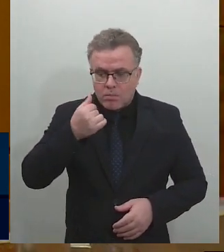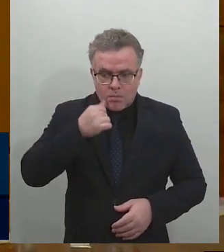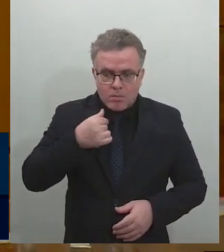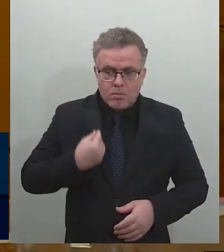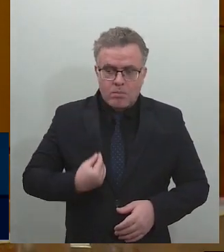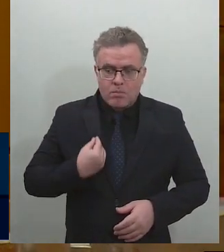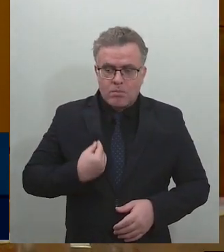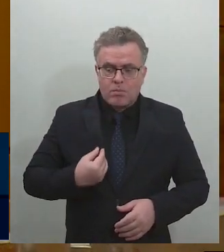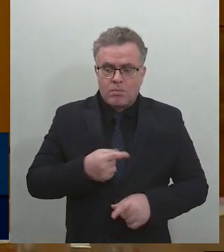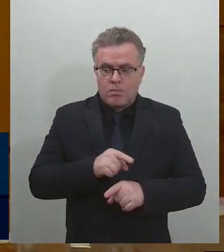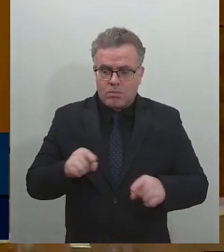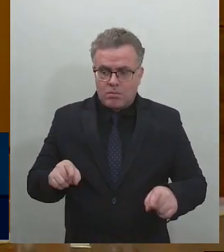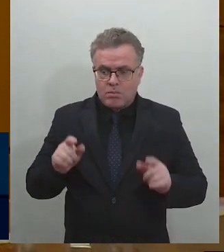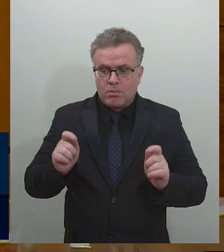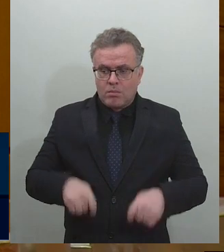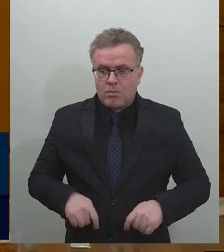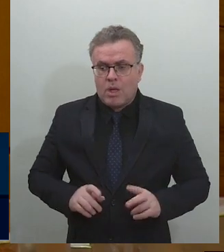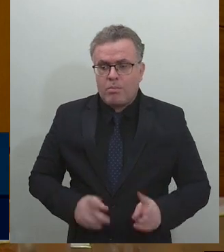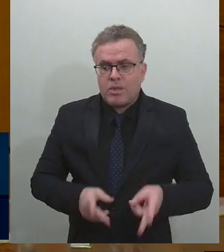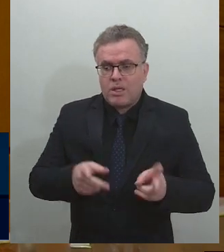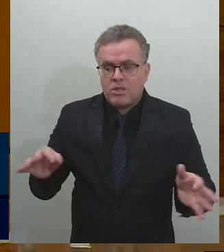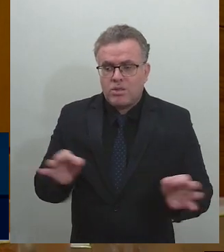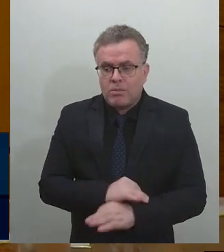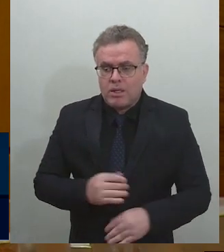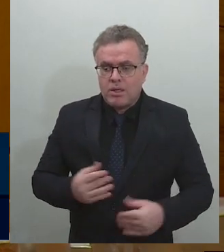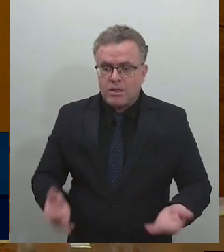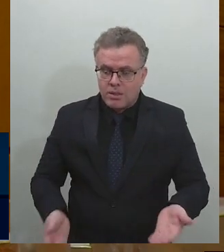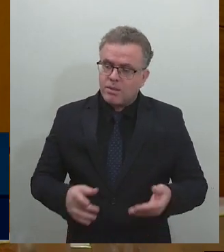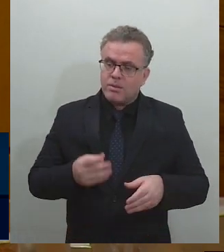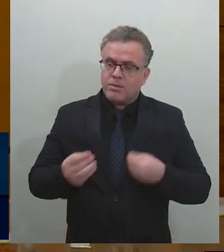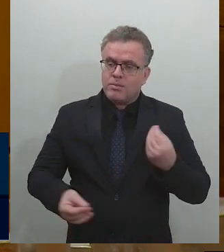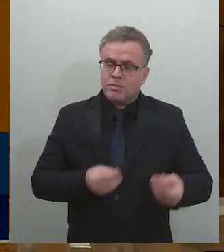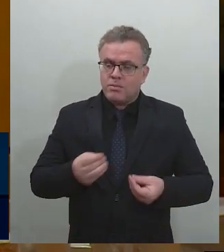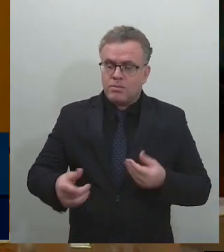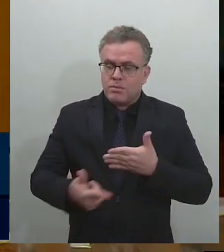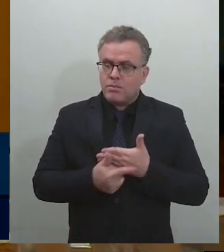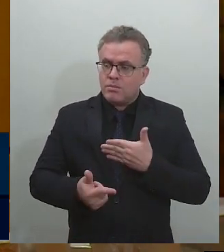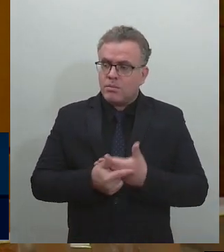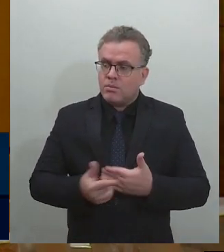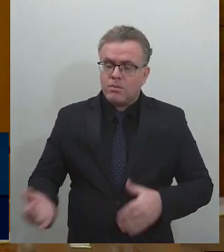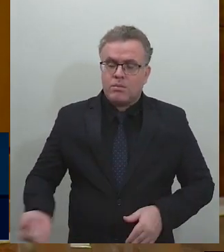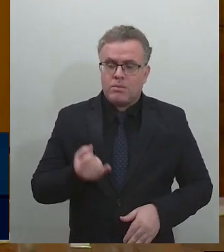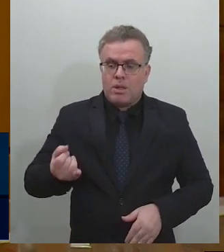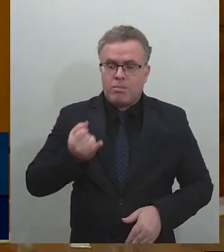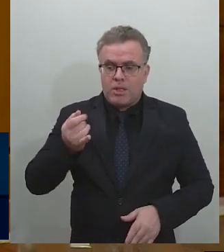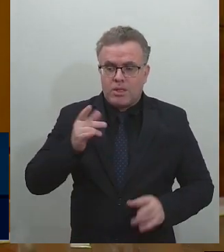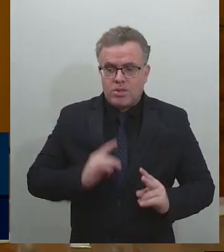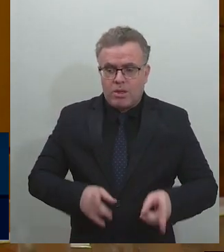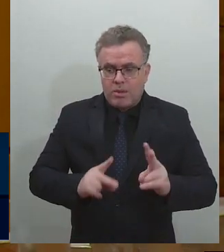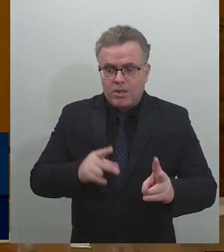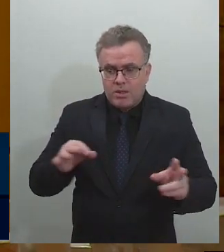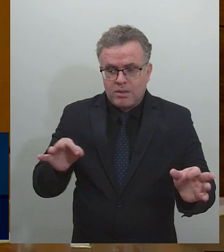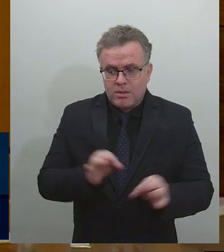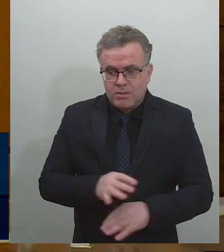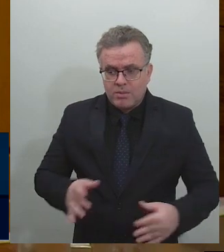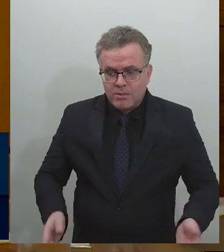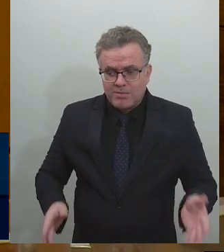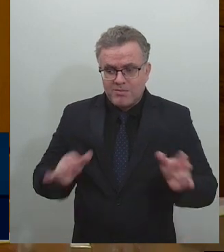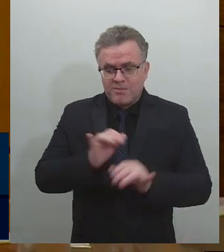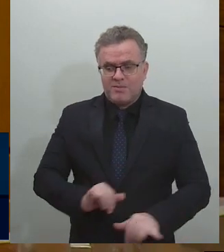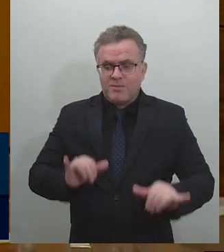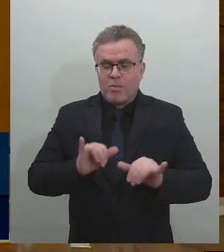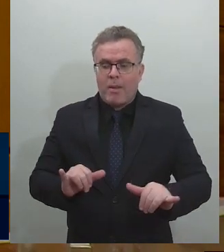dialogando, conversando, cada um fazendo o seu papel. Eu acho que para a gente, 15 dias, a gente se sente até um pouco mais cansados, né,